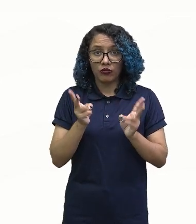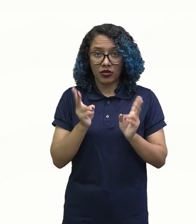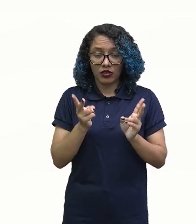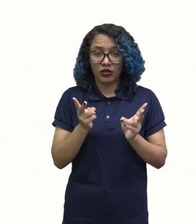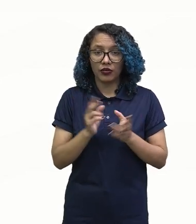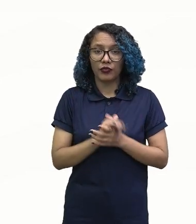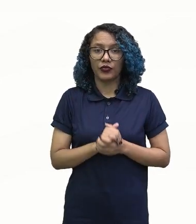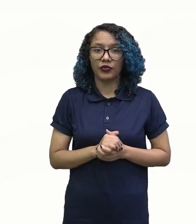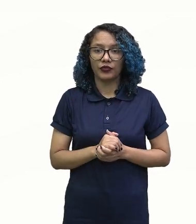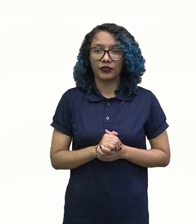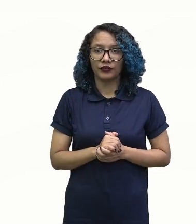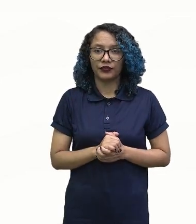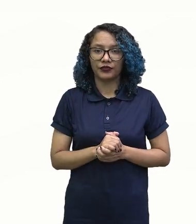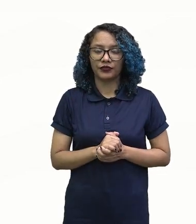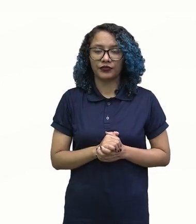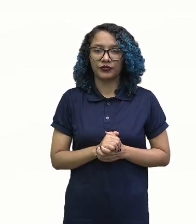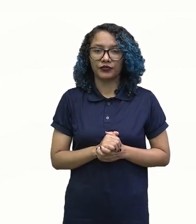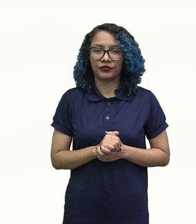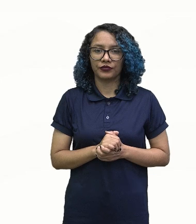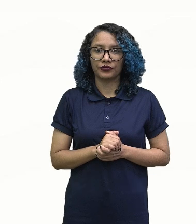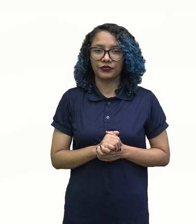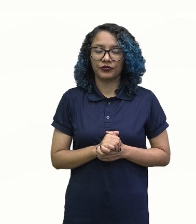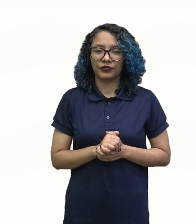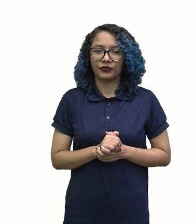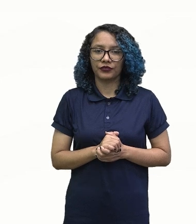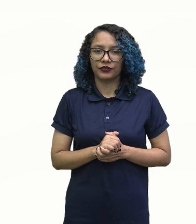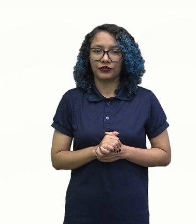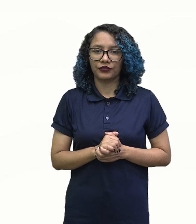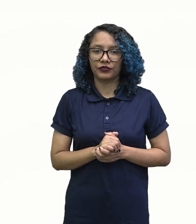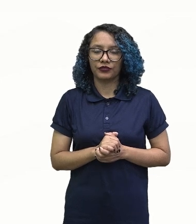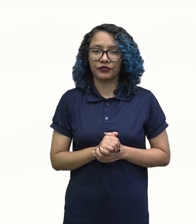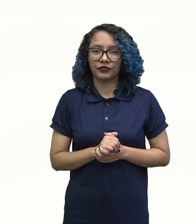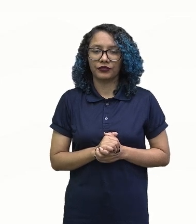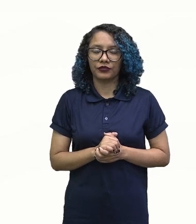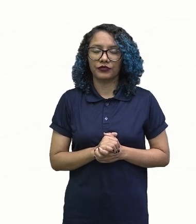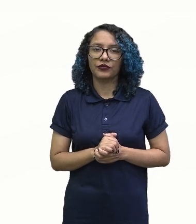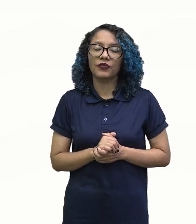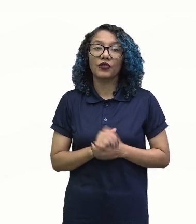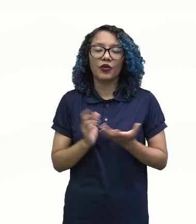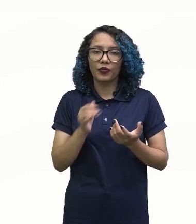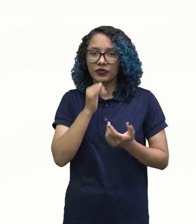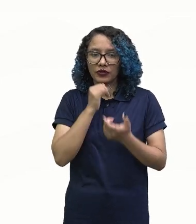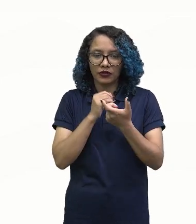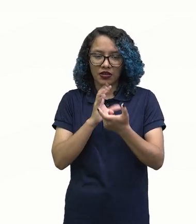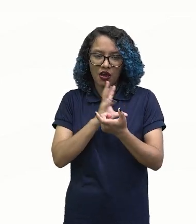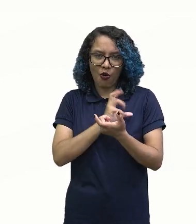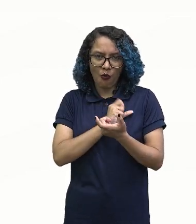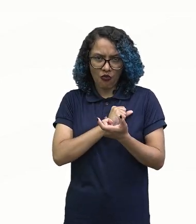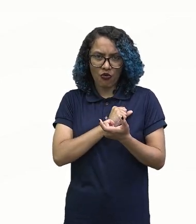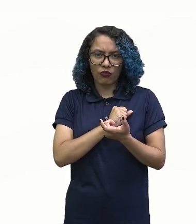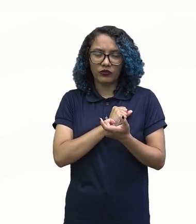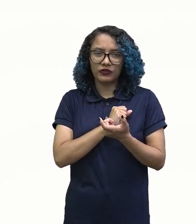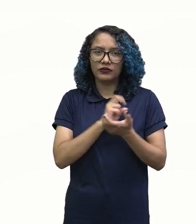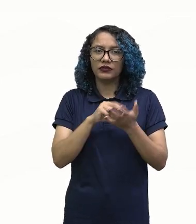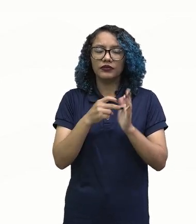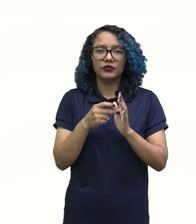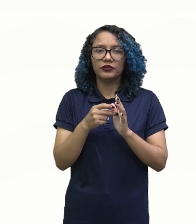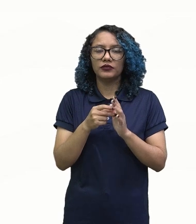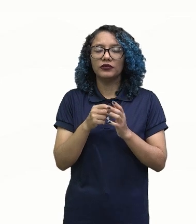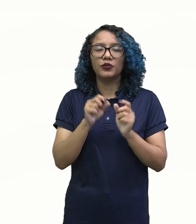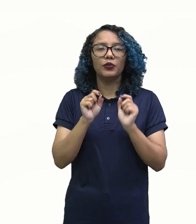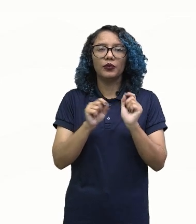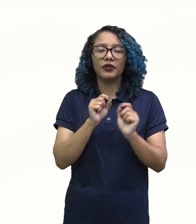amor, ele não tem sentido de ser algo que a pessoa é amorosa, que a